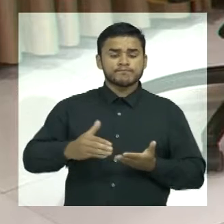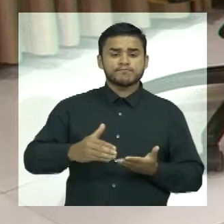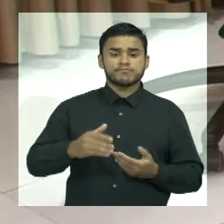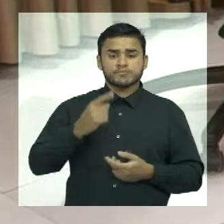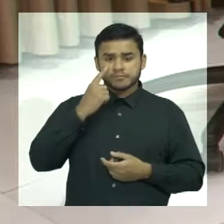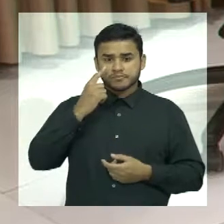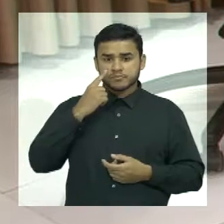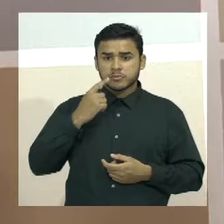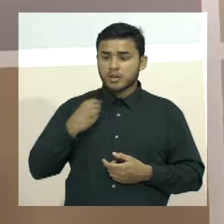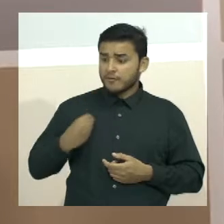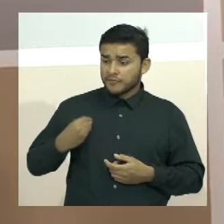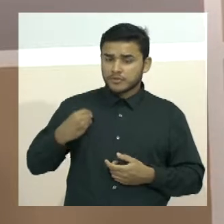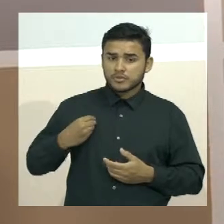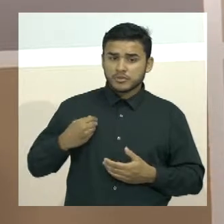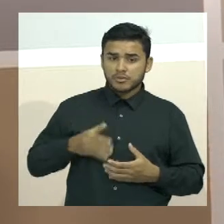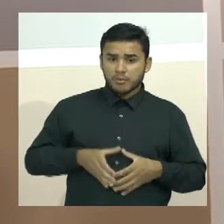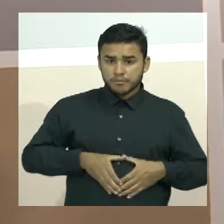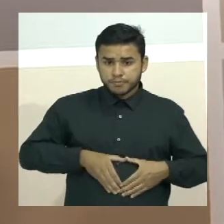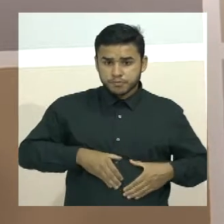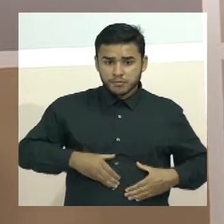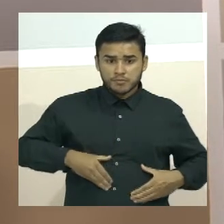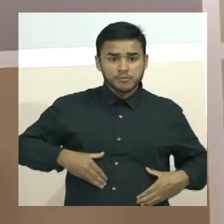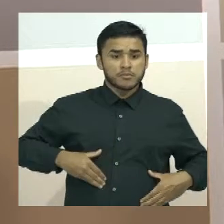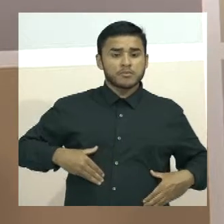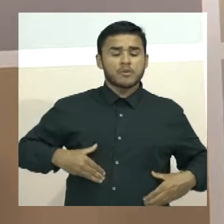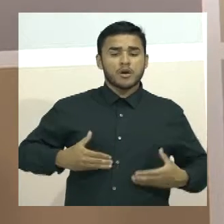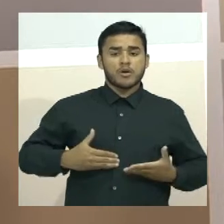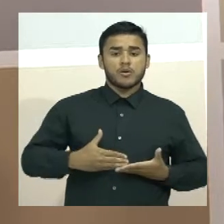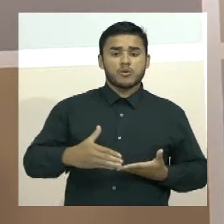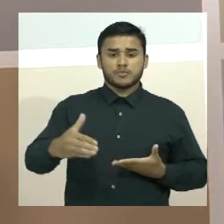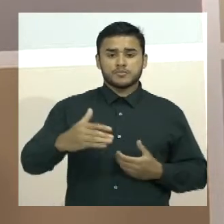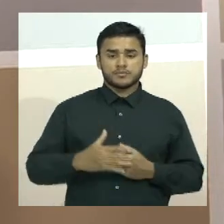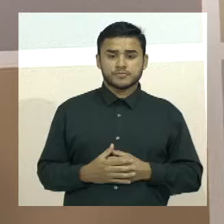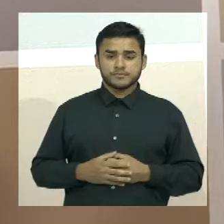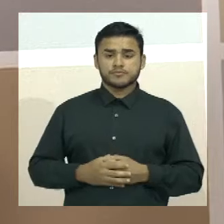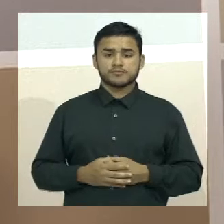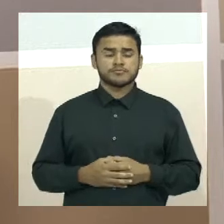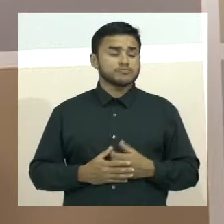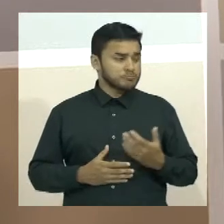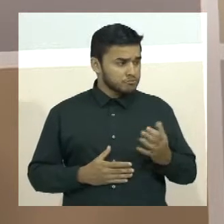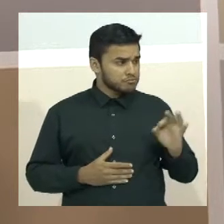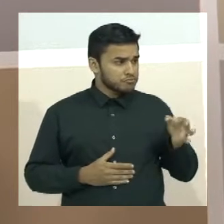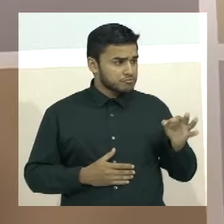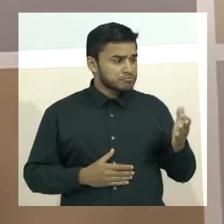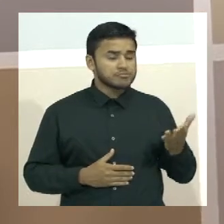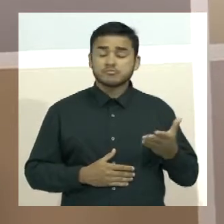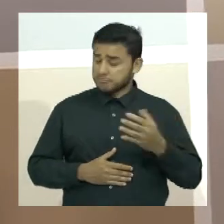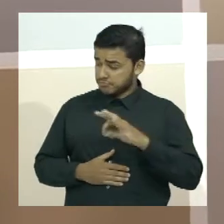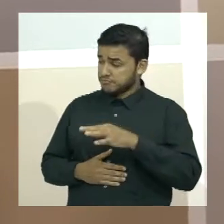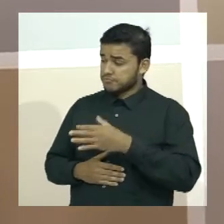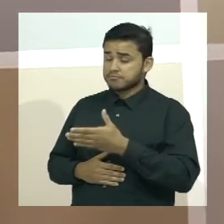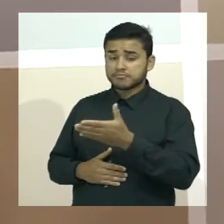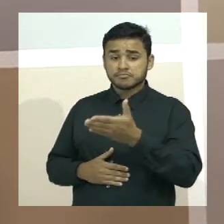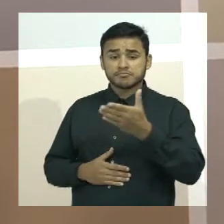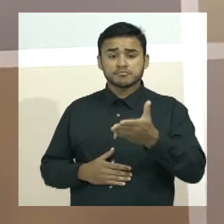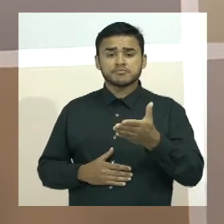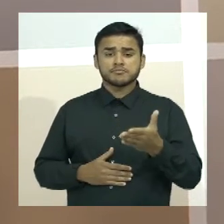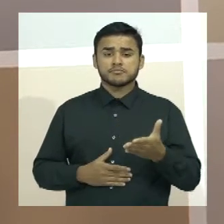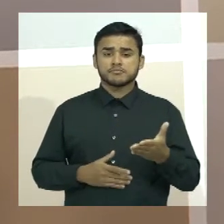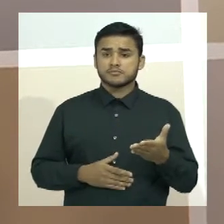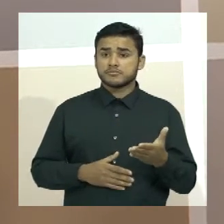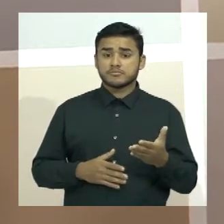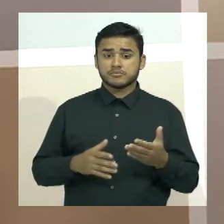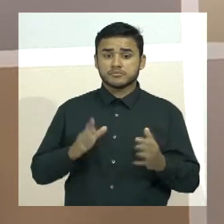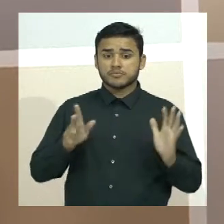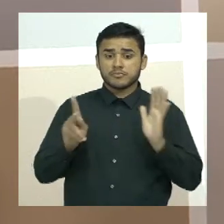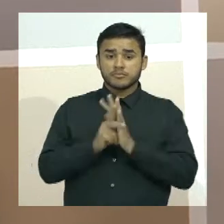né? A geração da vida. A vida ela é um bem comum, ela não pertence ao Estado, ela não pertence nem mesmo à mãe da criança.